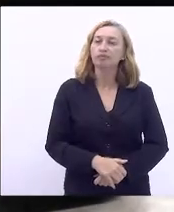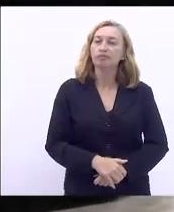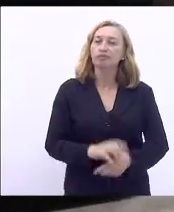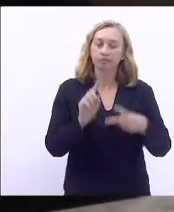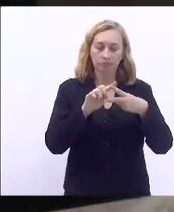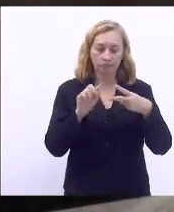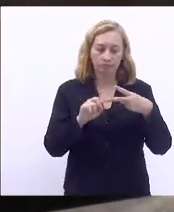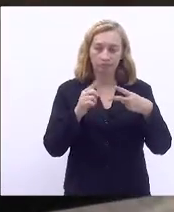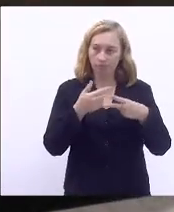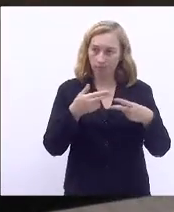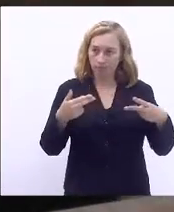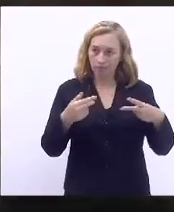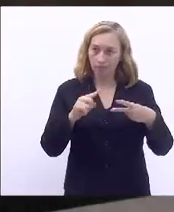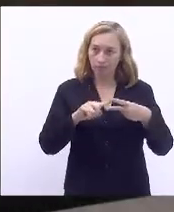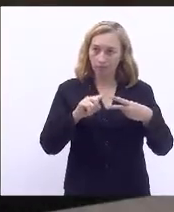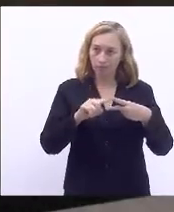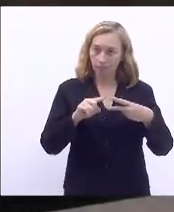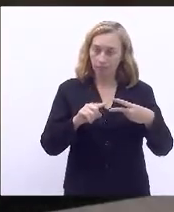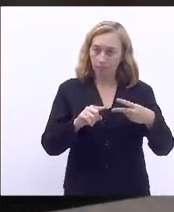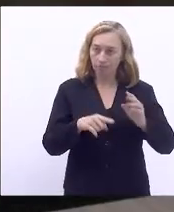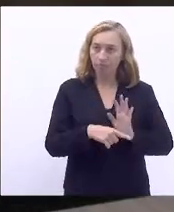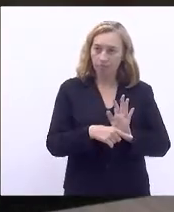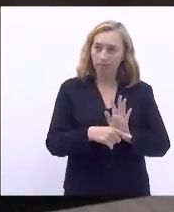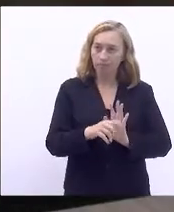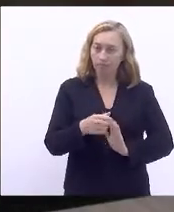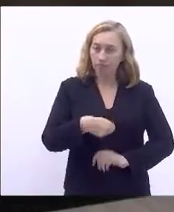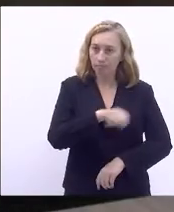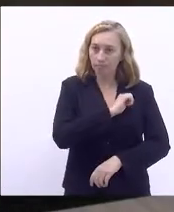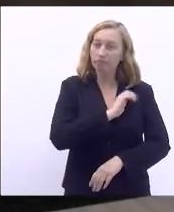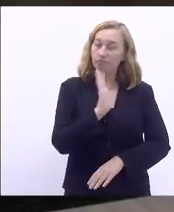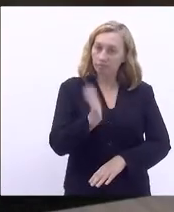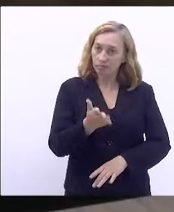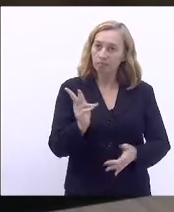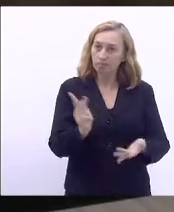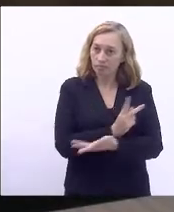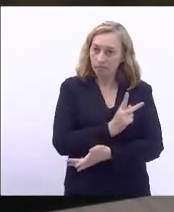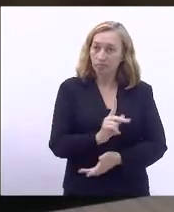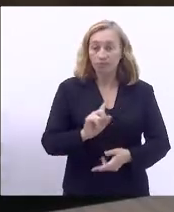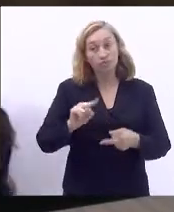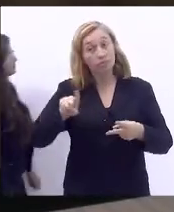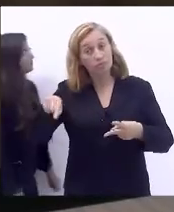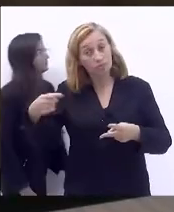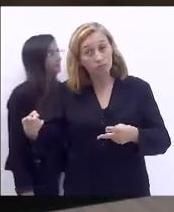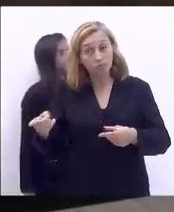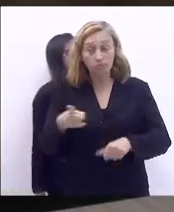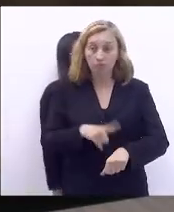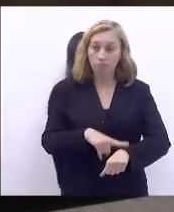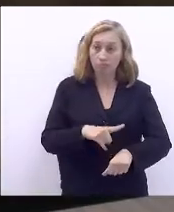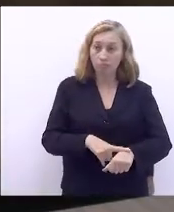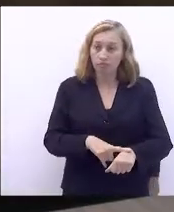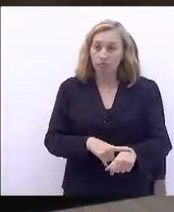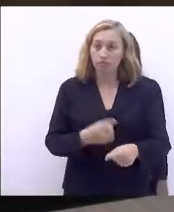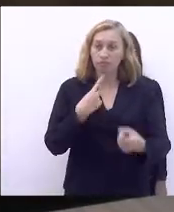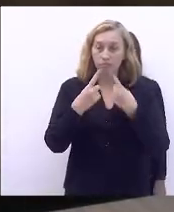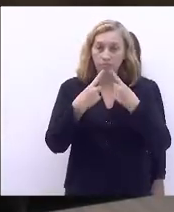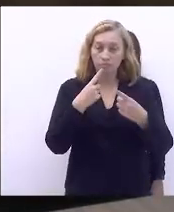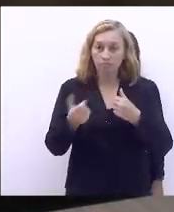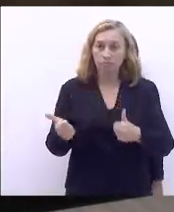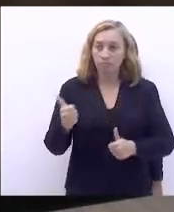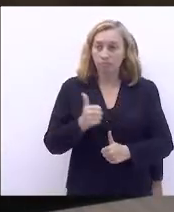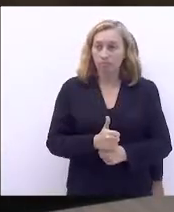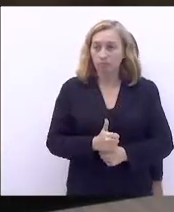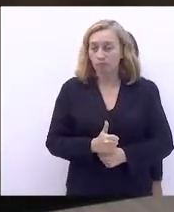fato, esses incentivos já estão sendo concedidos. É verdade. E, por outro lado, há uma discussão sobre